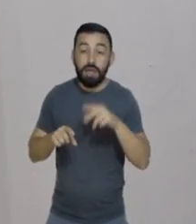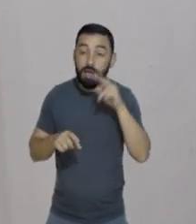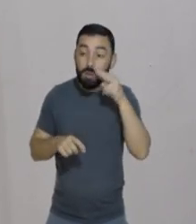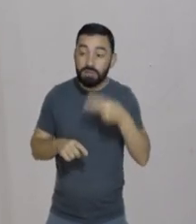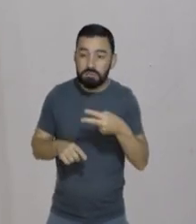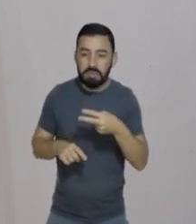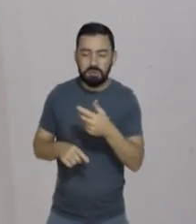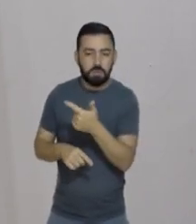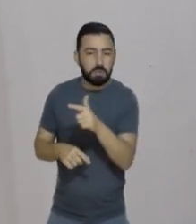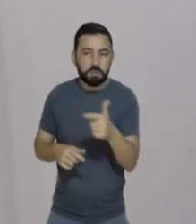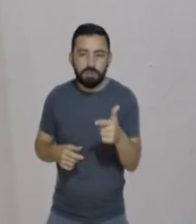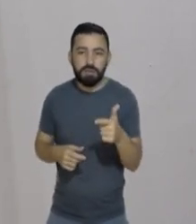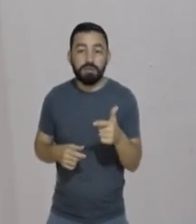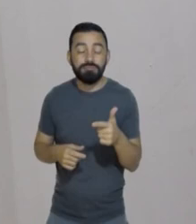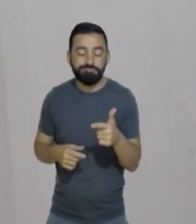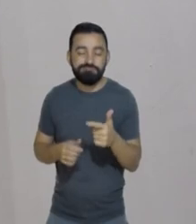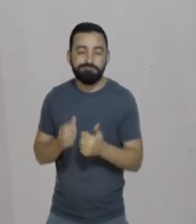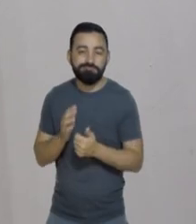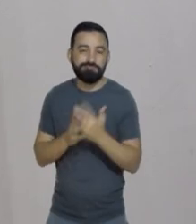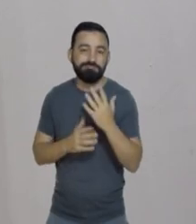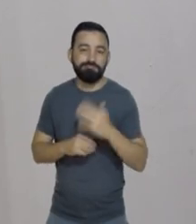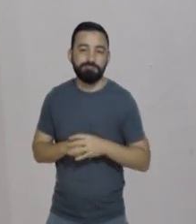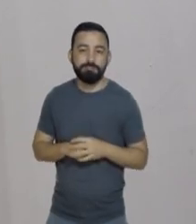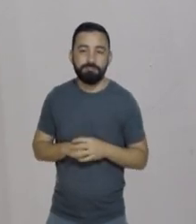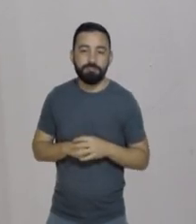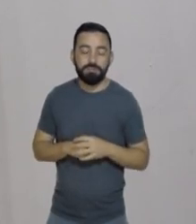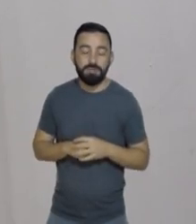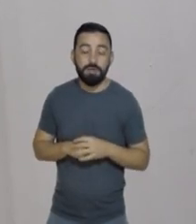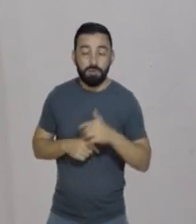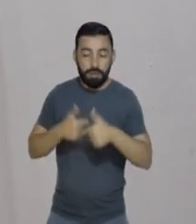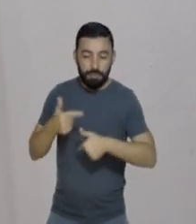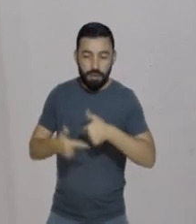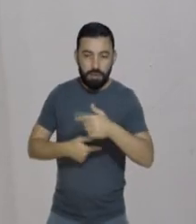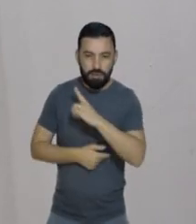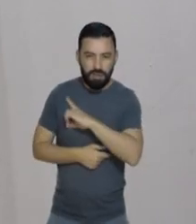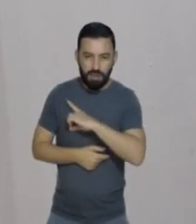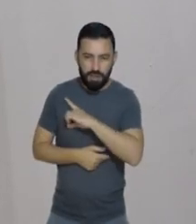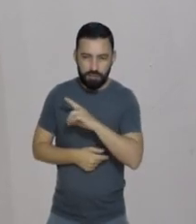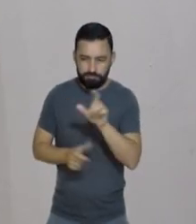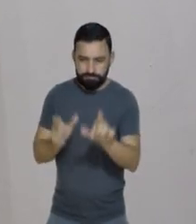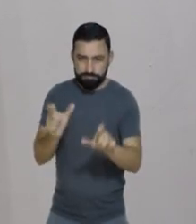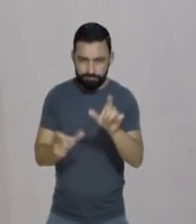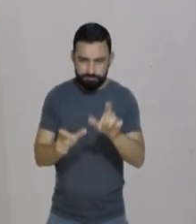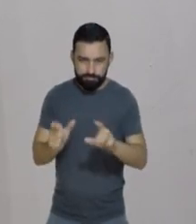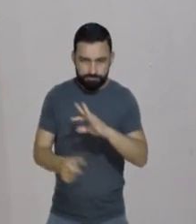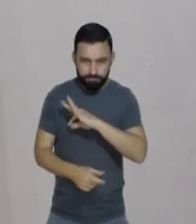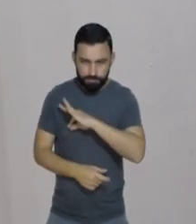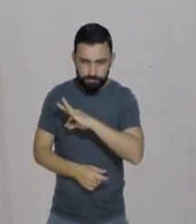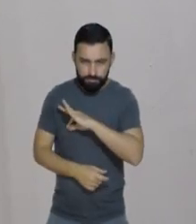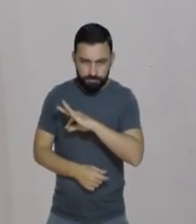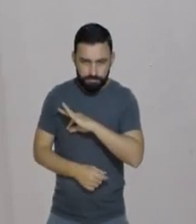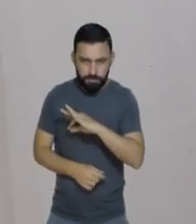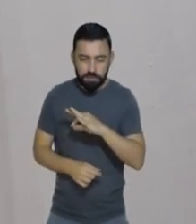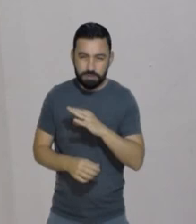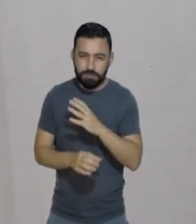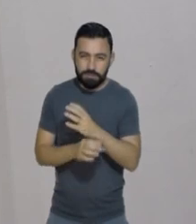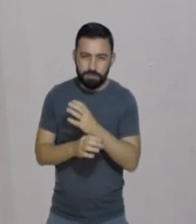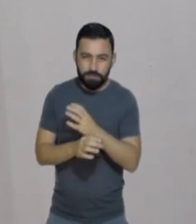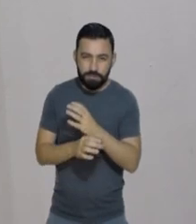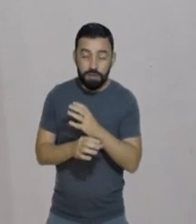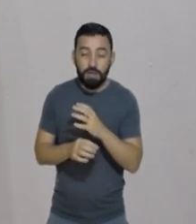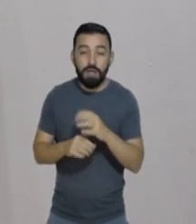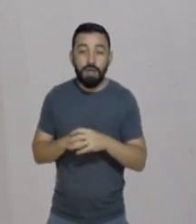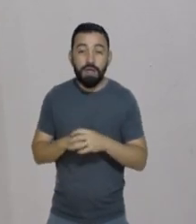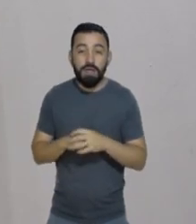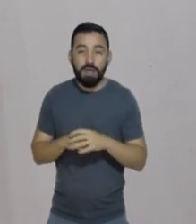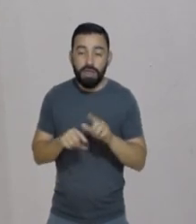reconhecimento. Com o trabalho dos delegados e policiais, por meio da obtenção das provas